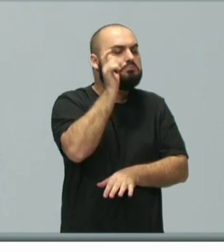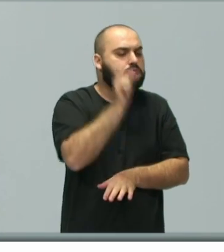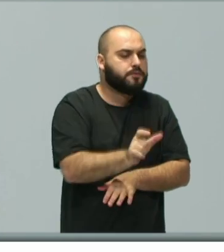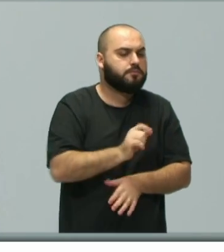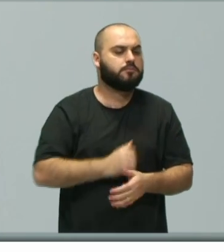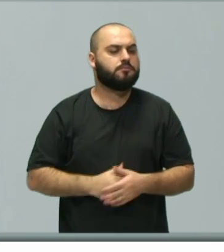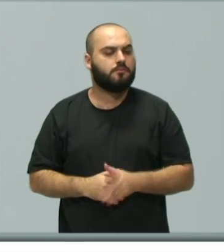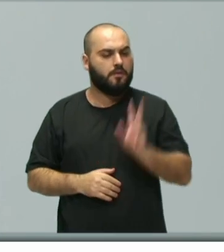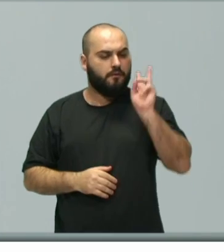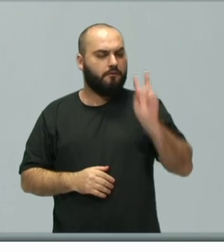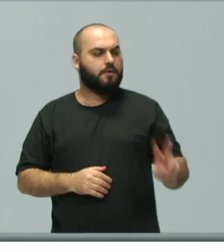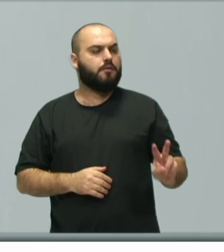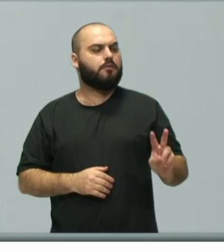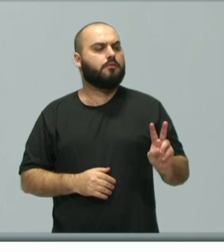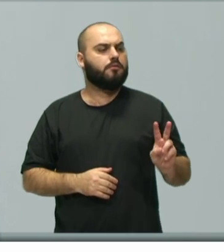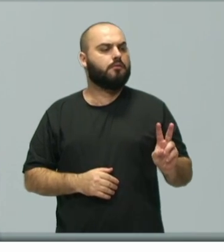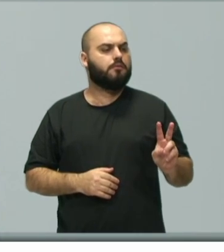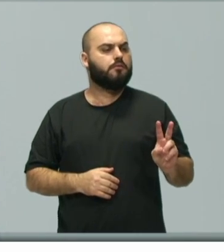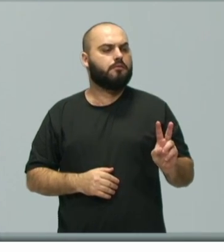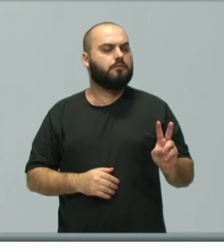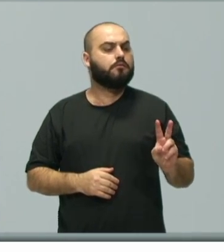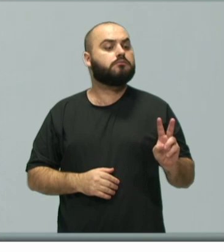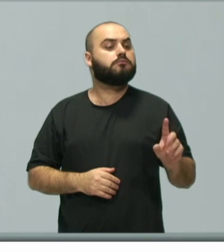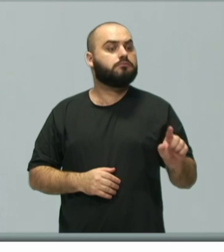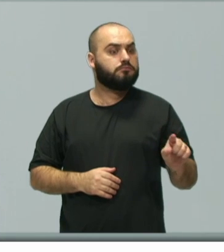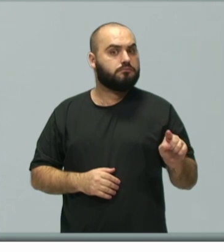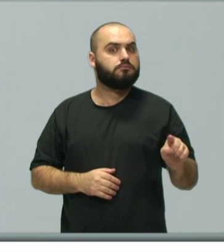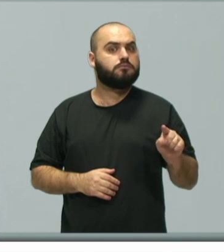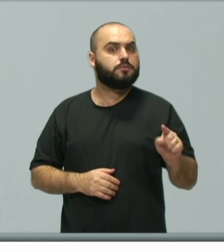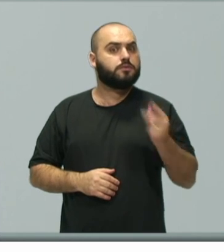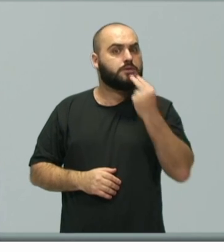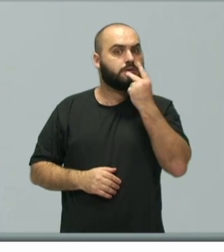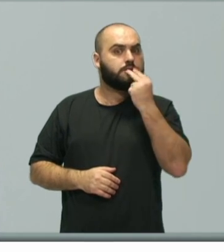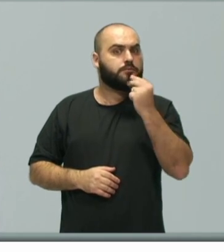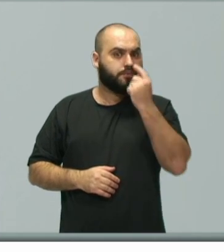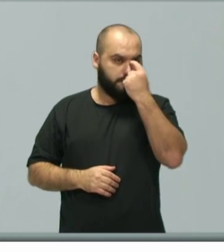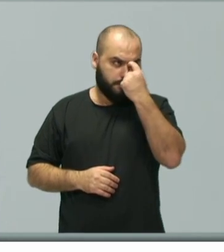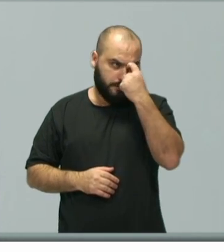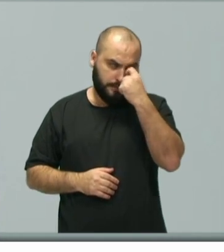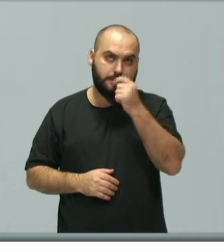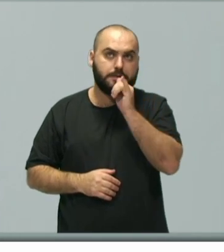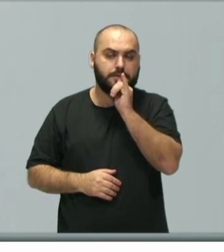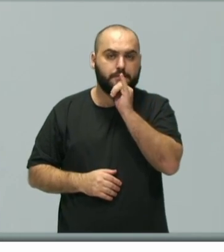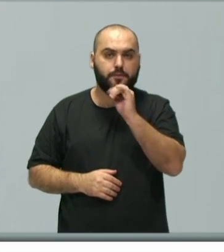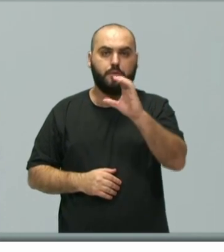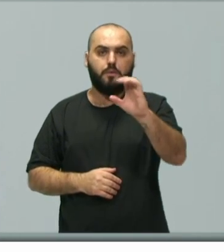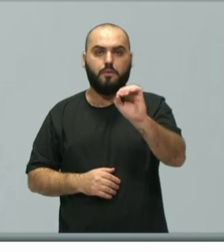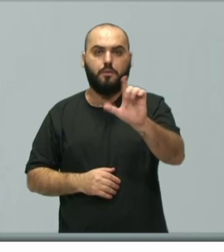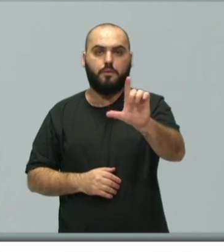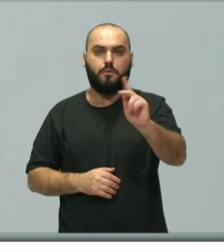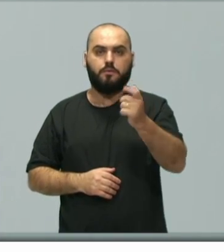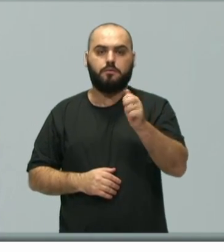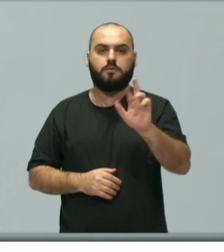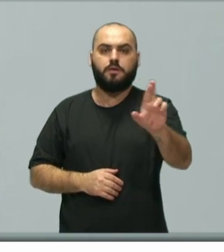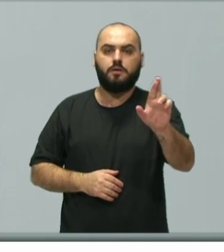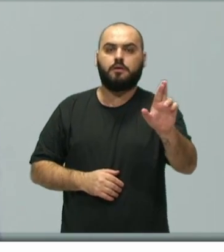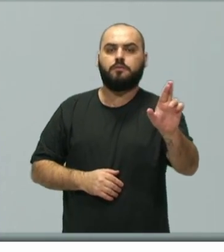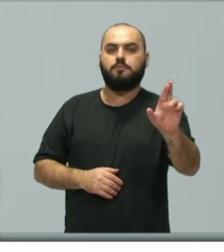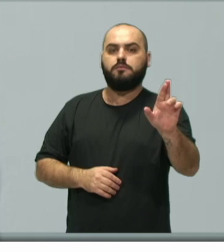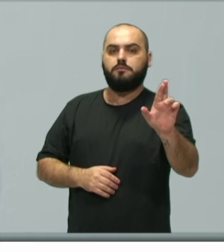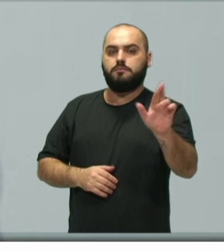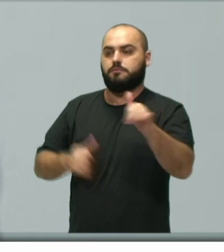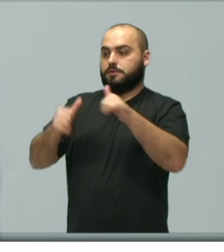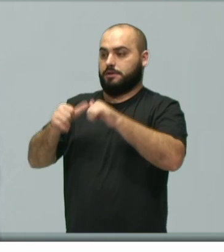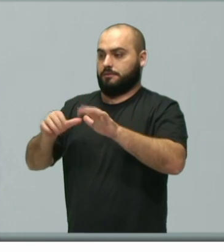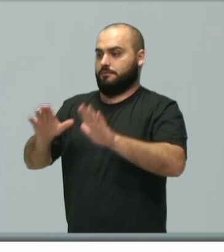dizer muito, né? O jeito que você larga uma colher na toalha e deixa uma